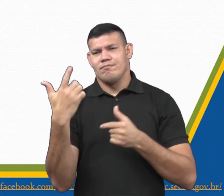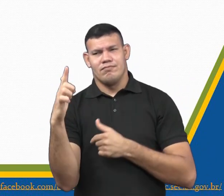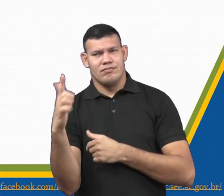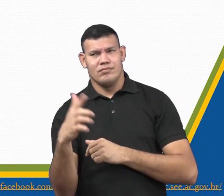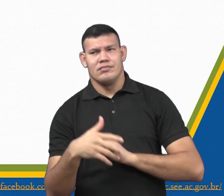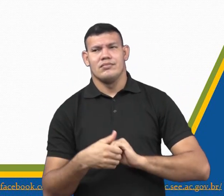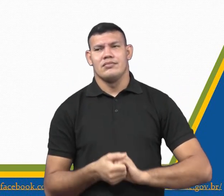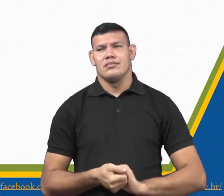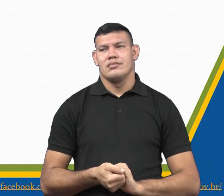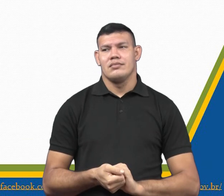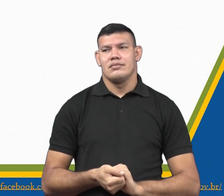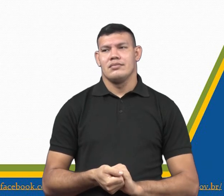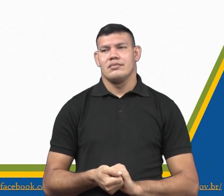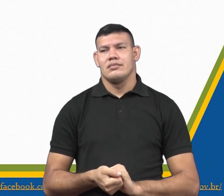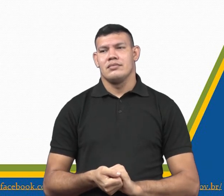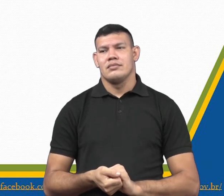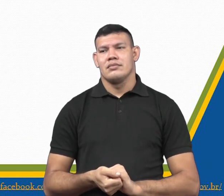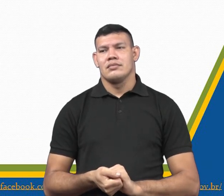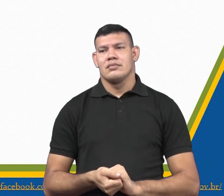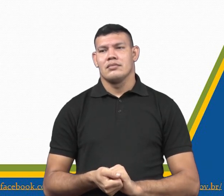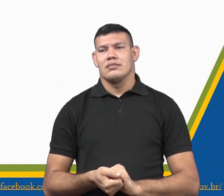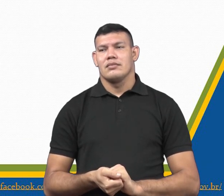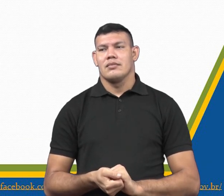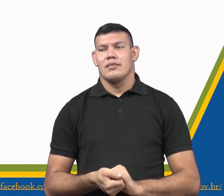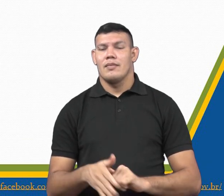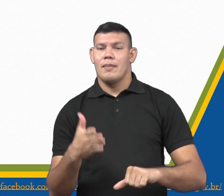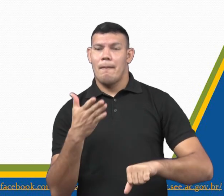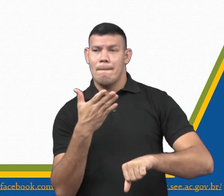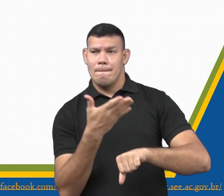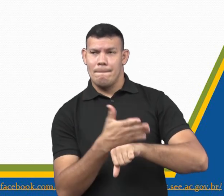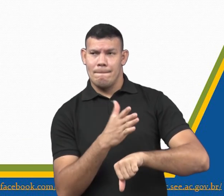na informação deste editorial.